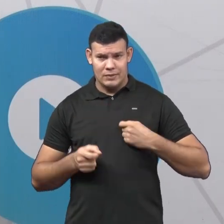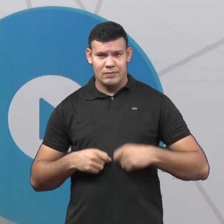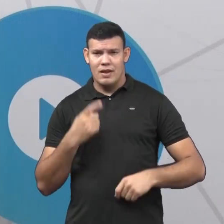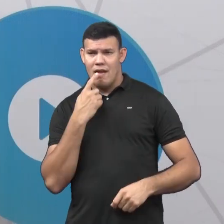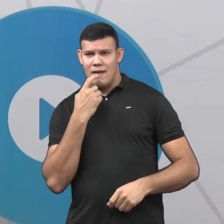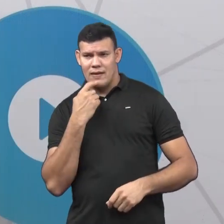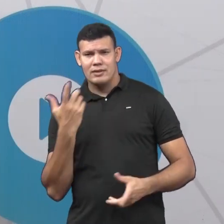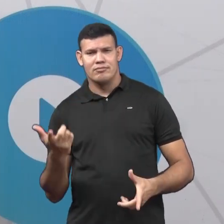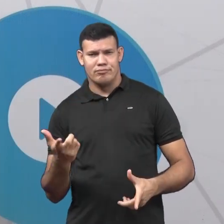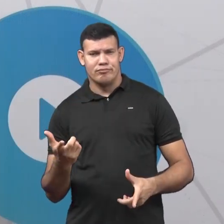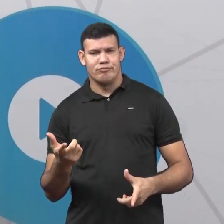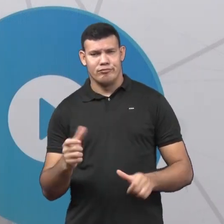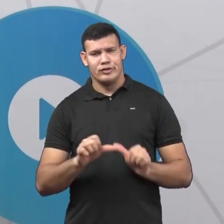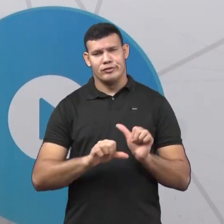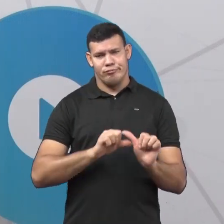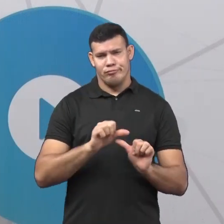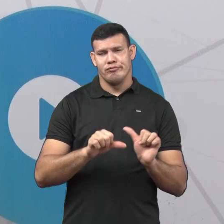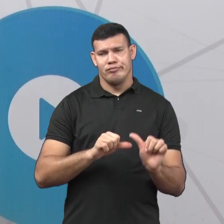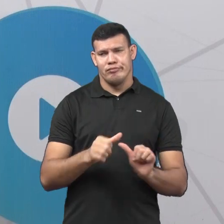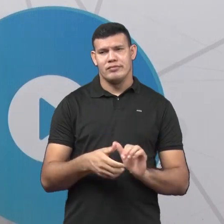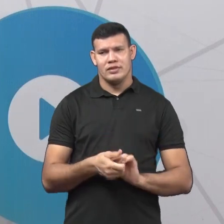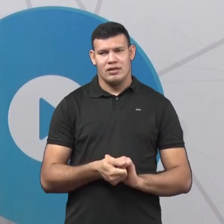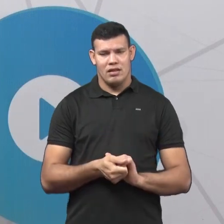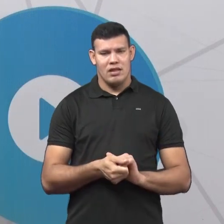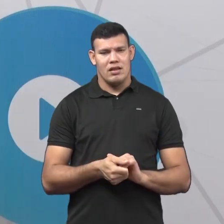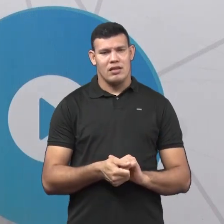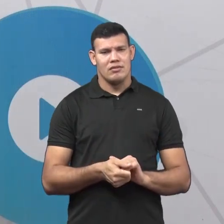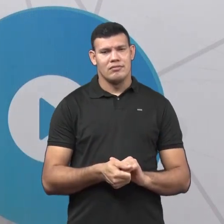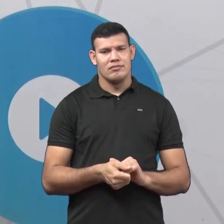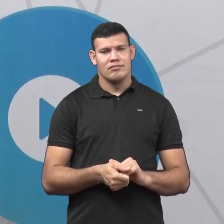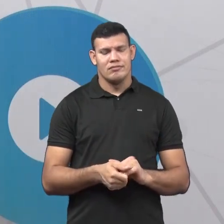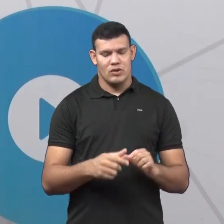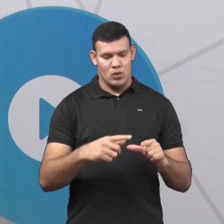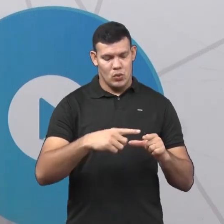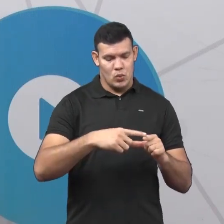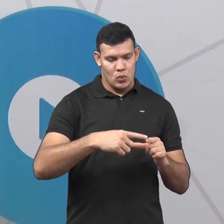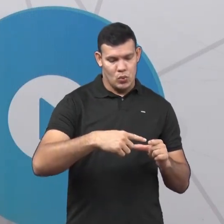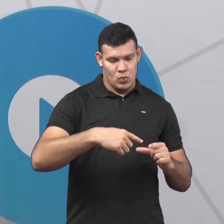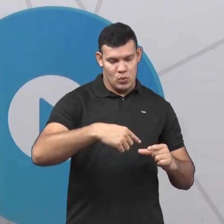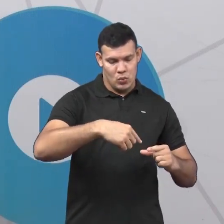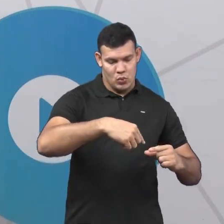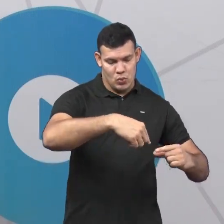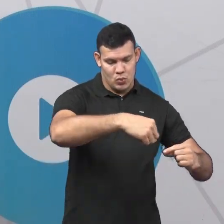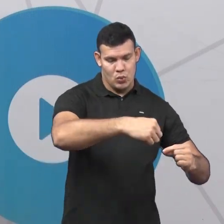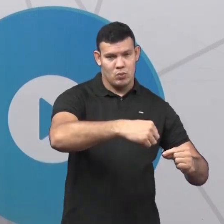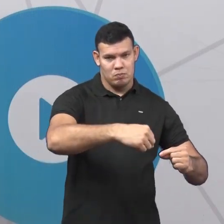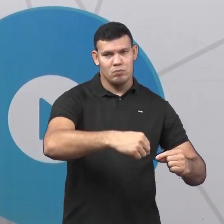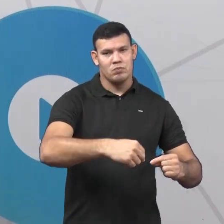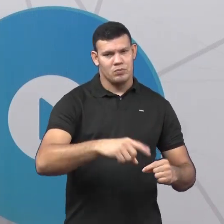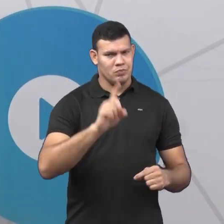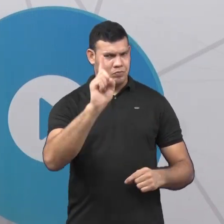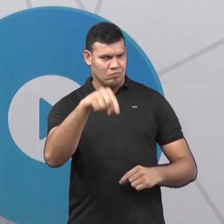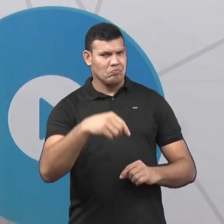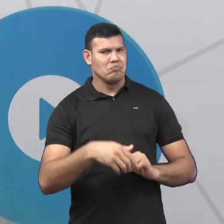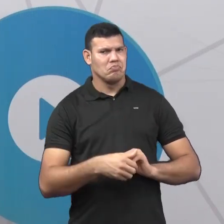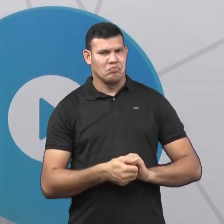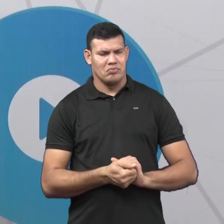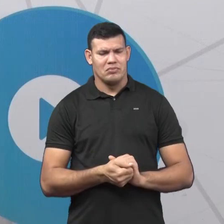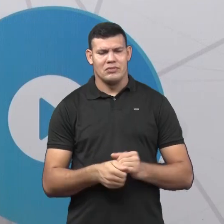uma alteração na forma da hemácia. E elas passam a ter uma forma de foice. Isso, além